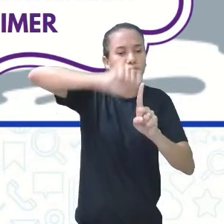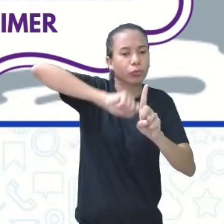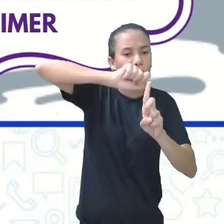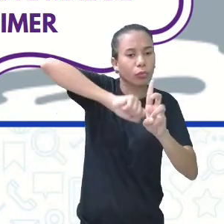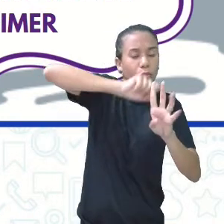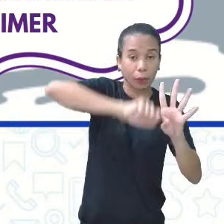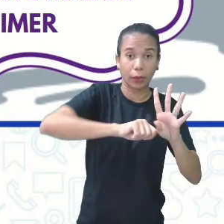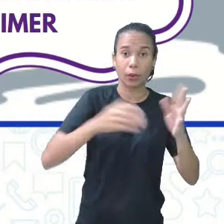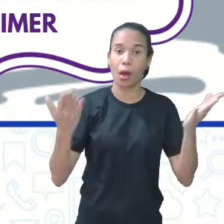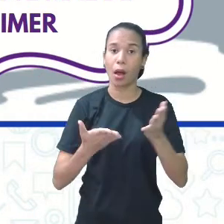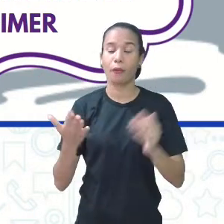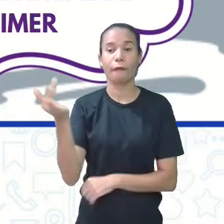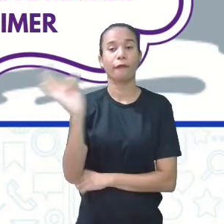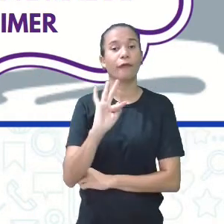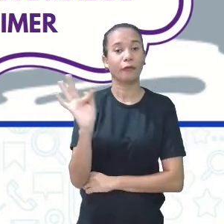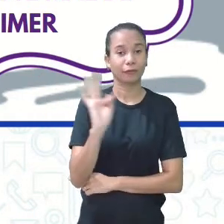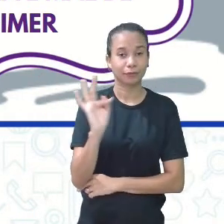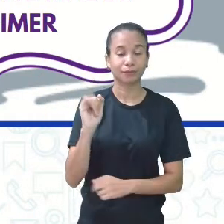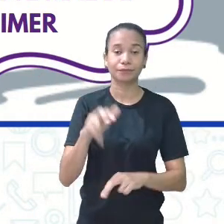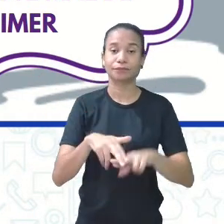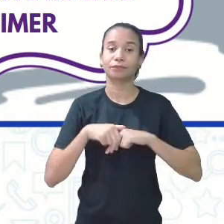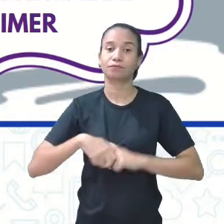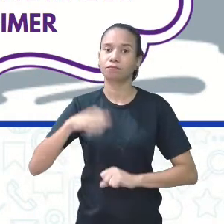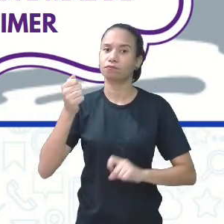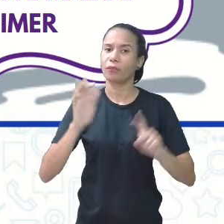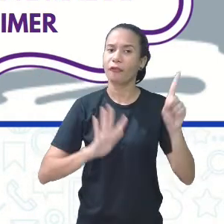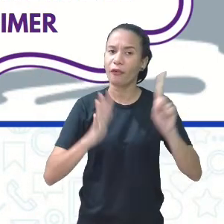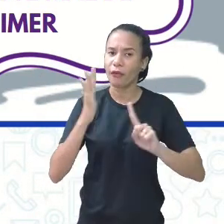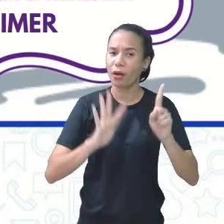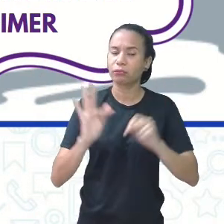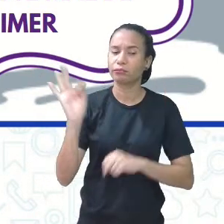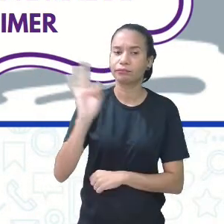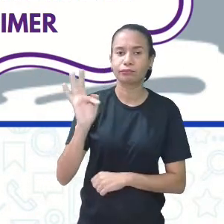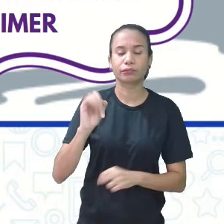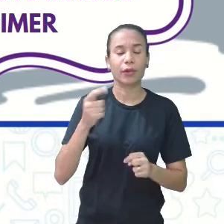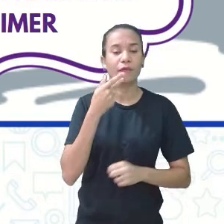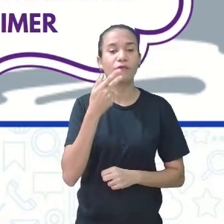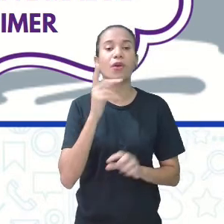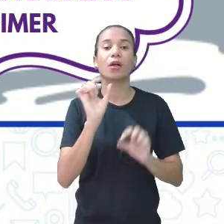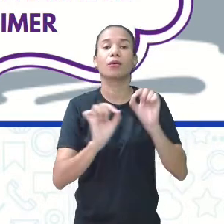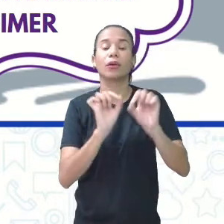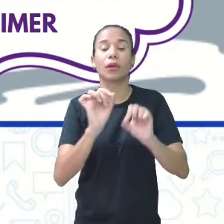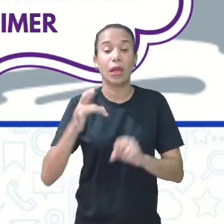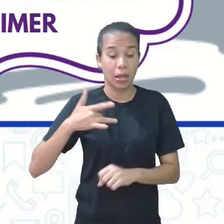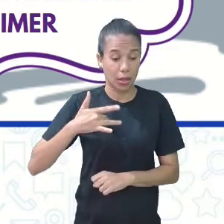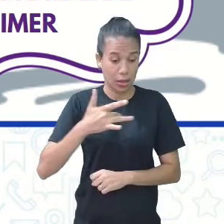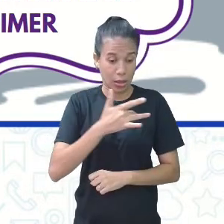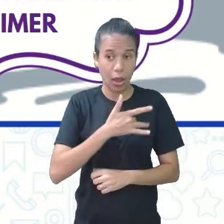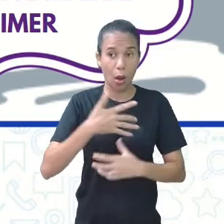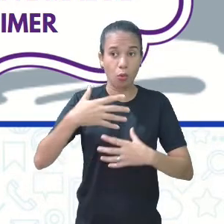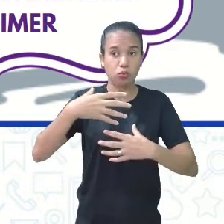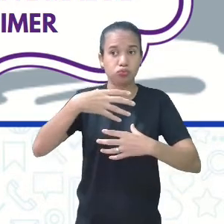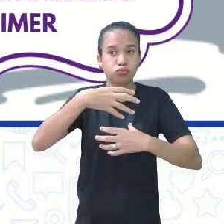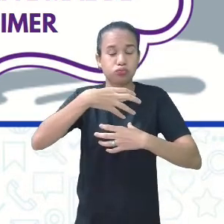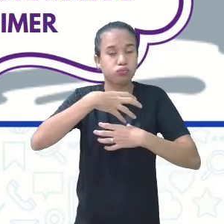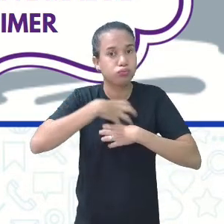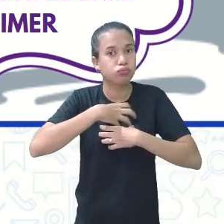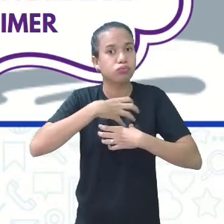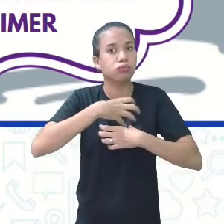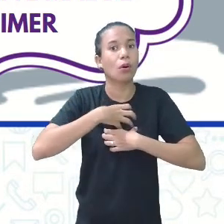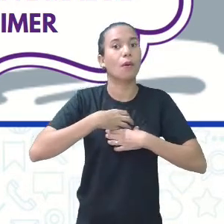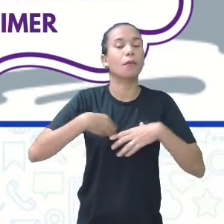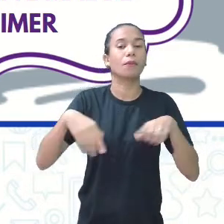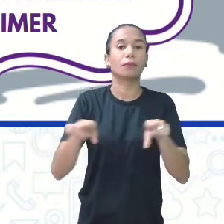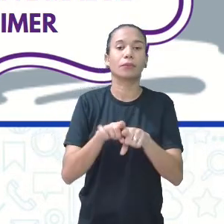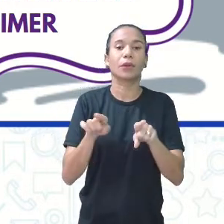mês. Estamos no mês de fevereiro, e esse mês de fevereiro, em relação aí à saúde, o bem-estar, né, nós